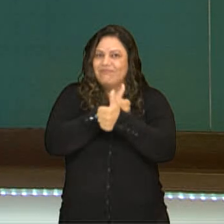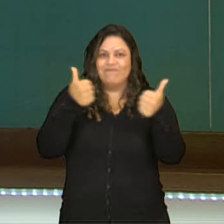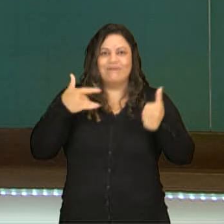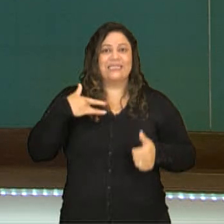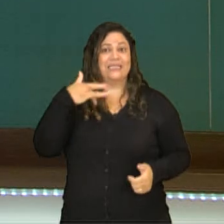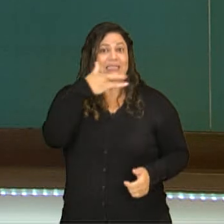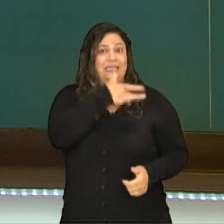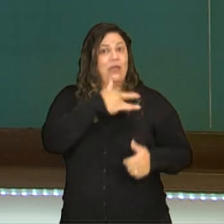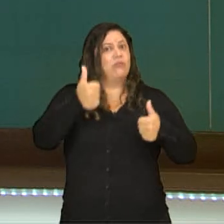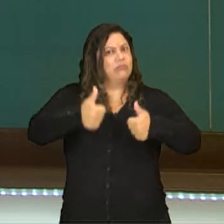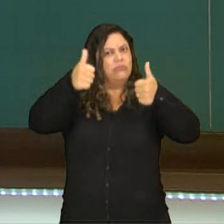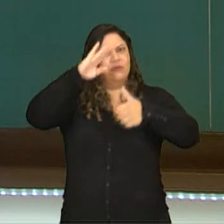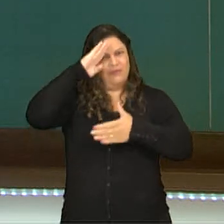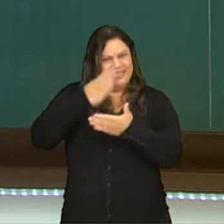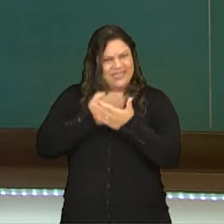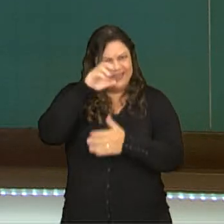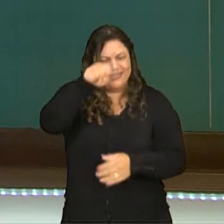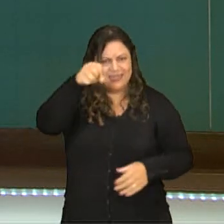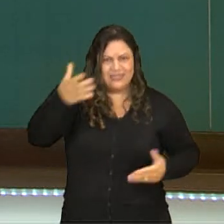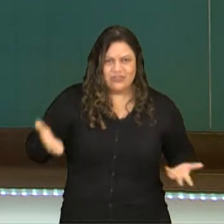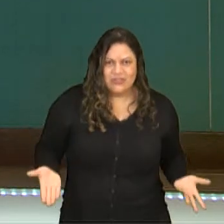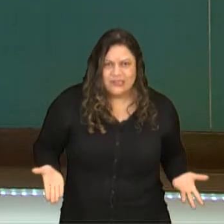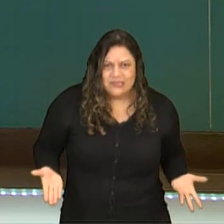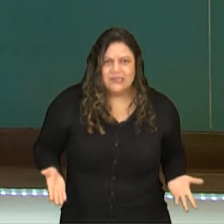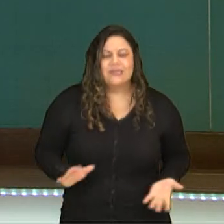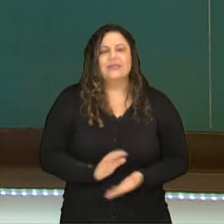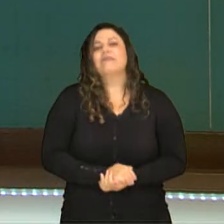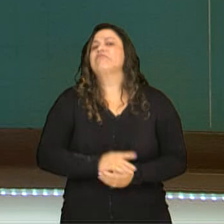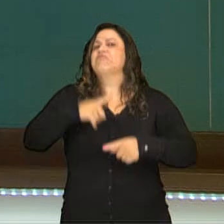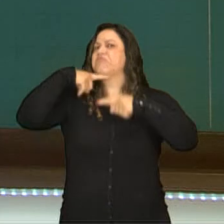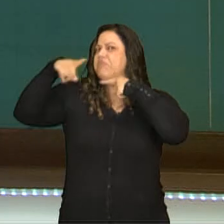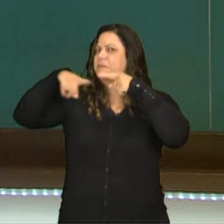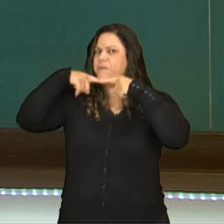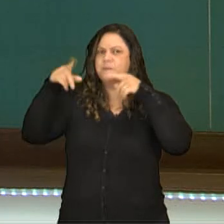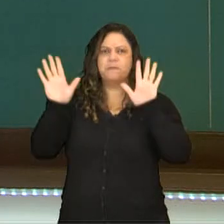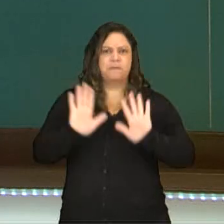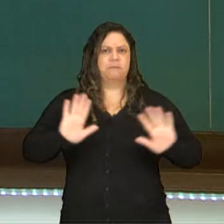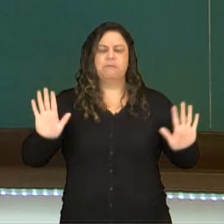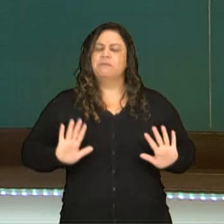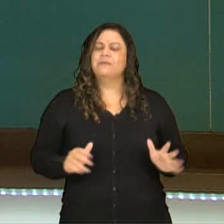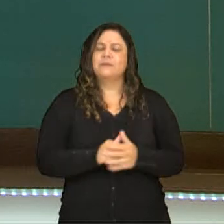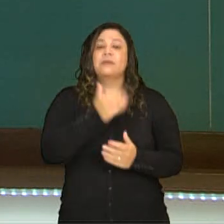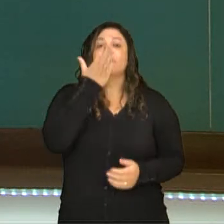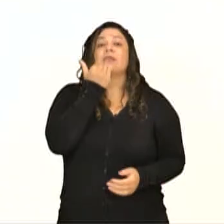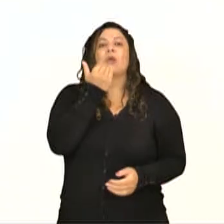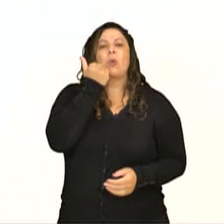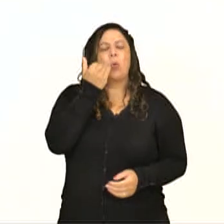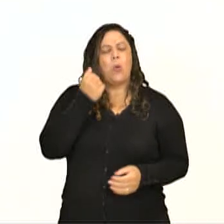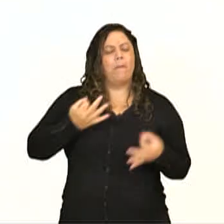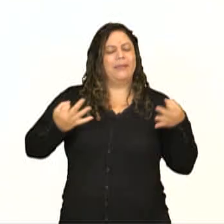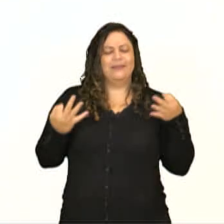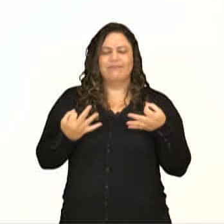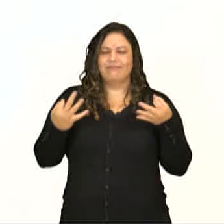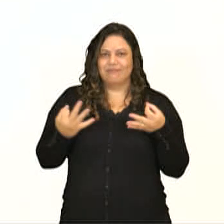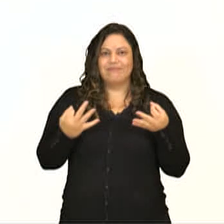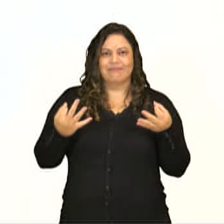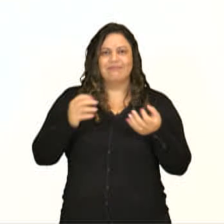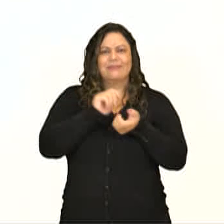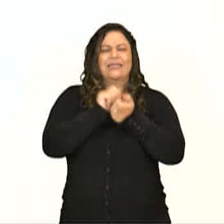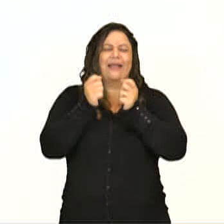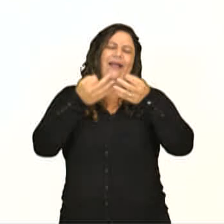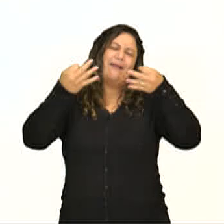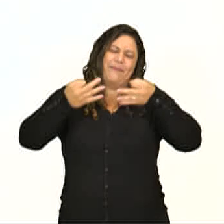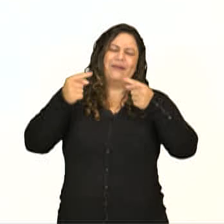Perfeito, né, gente? Então não precisa ter mais dúvidas. Quando o assunto é alimentação adequada e saudável, esses são